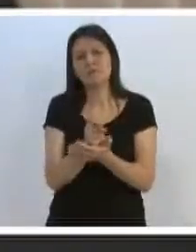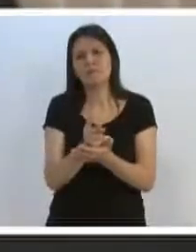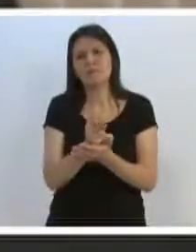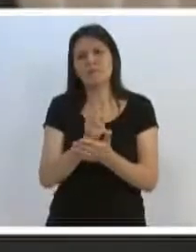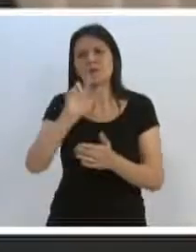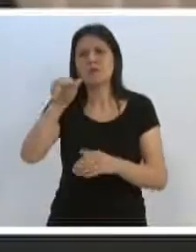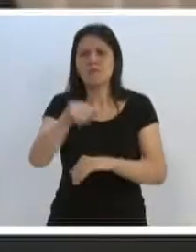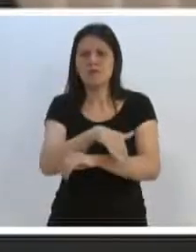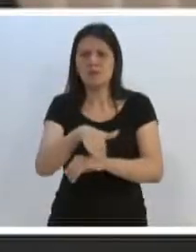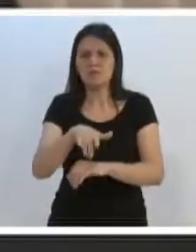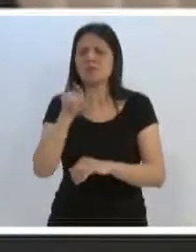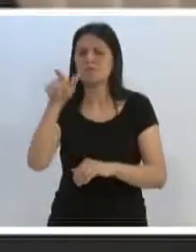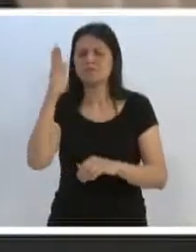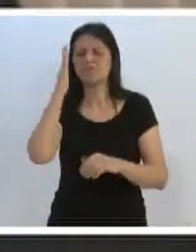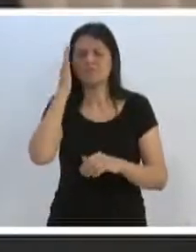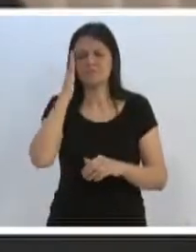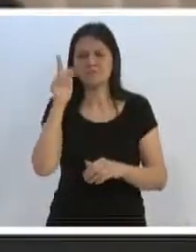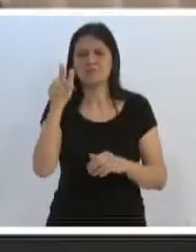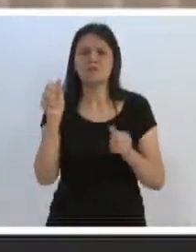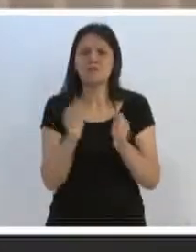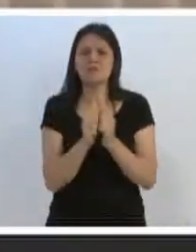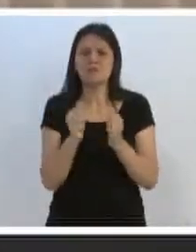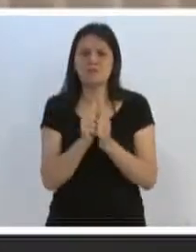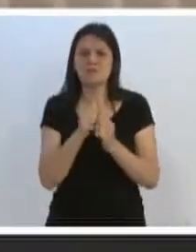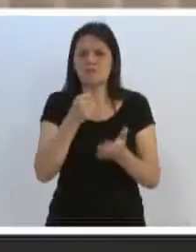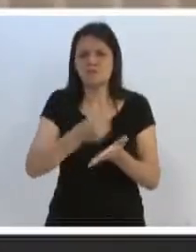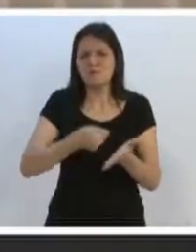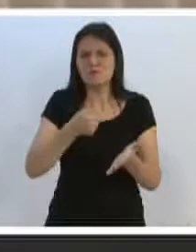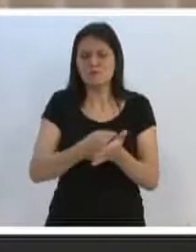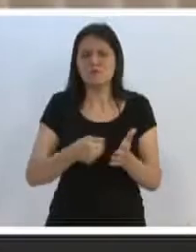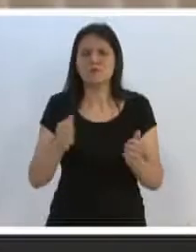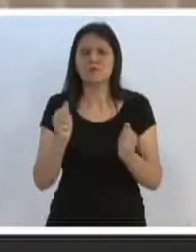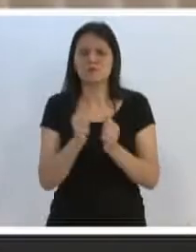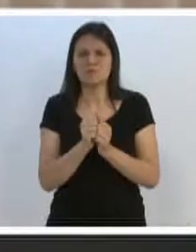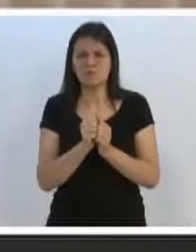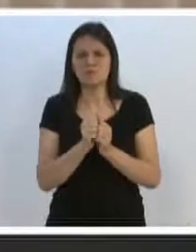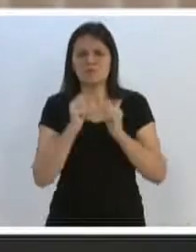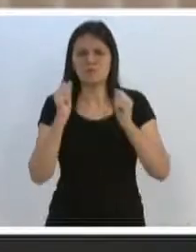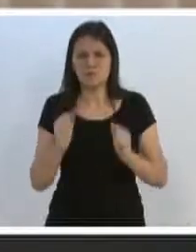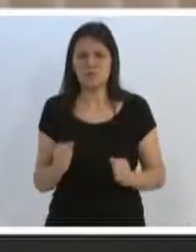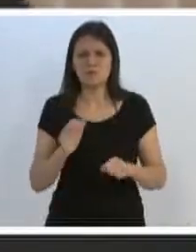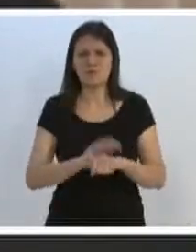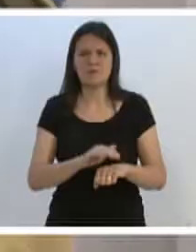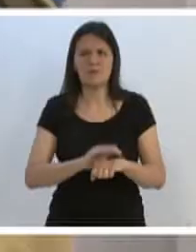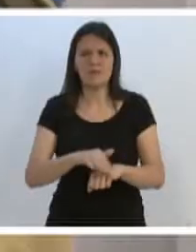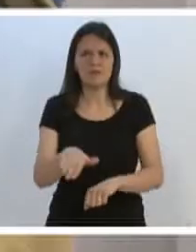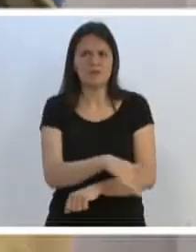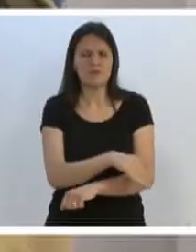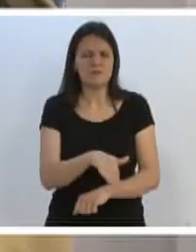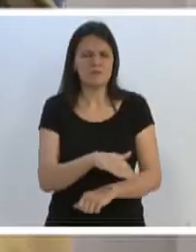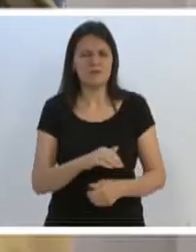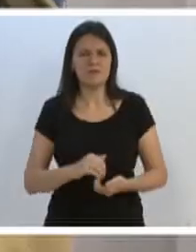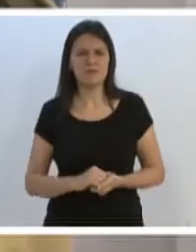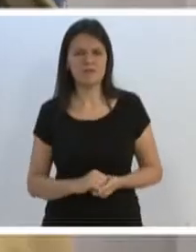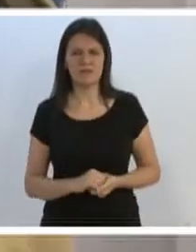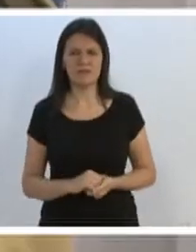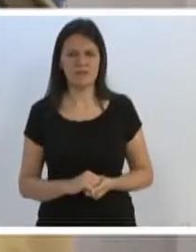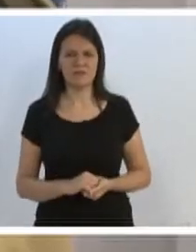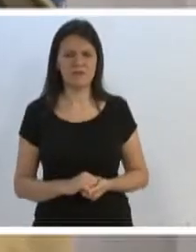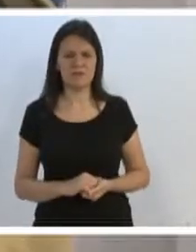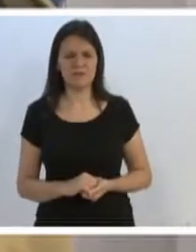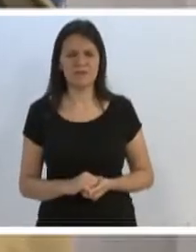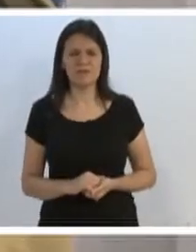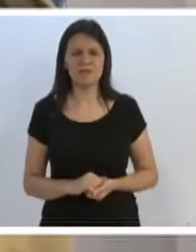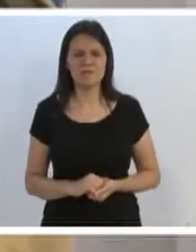Klein, que eu tenho certeza que Vossa Excelência vai estar lutando junto conosco para que a gente possa fazer aquela rua lá. Obrigado. Obrigado, vereador. Até porque o vereador